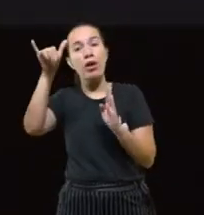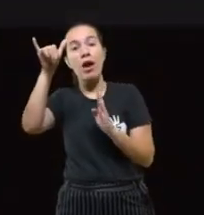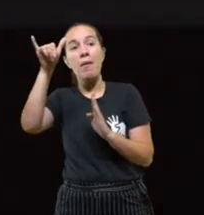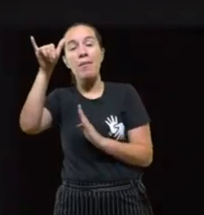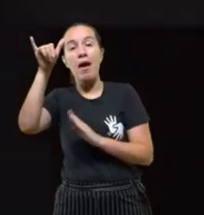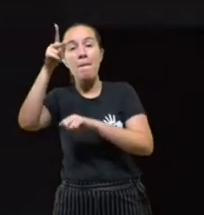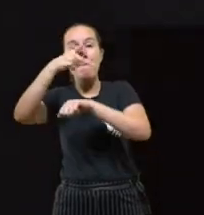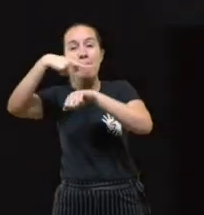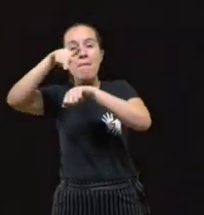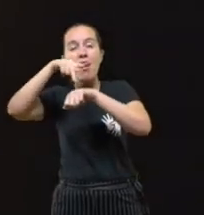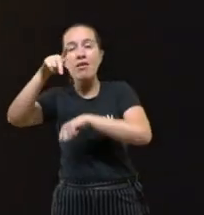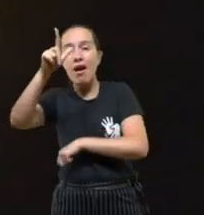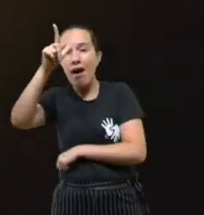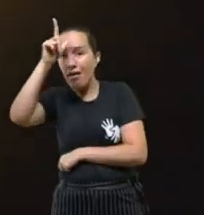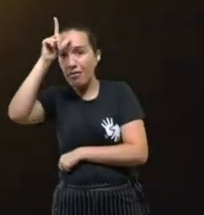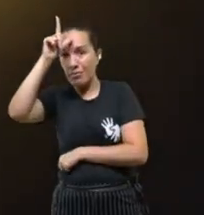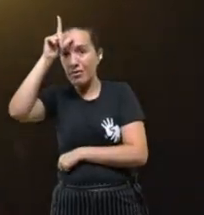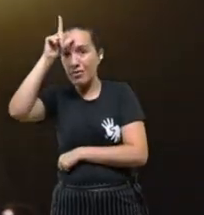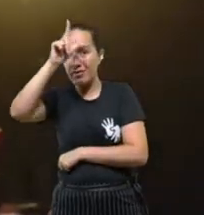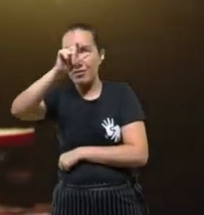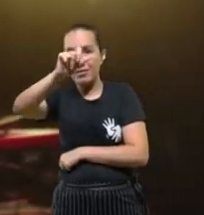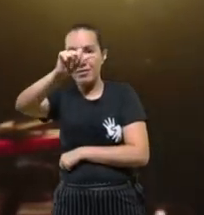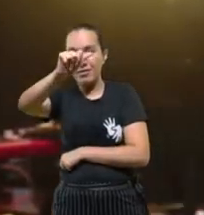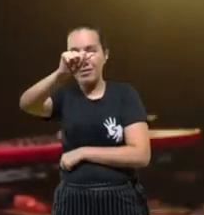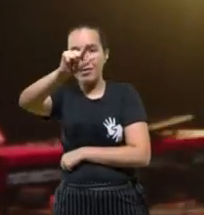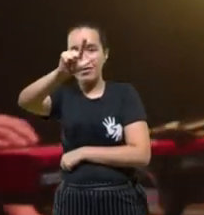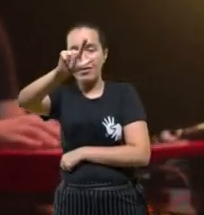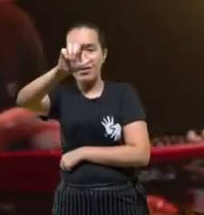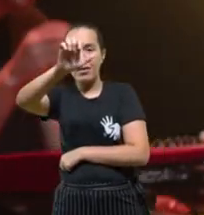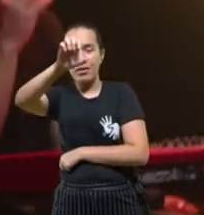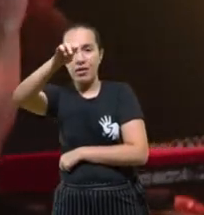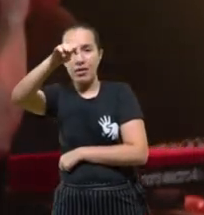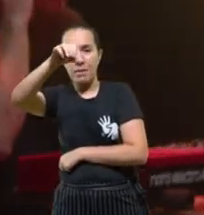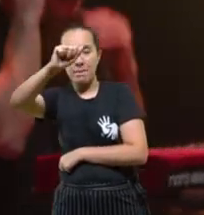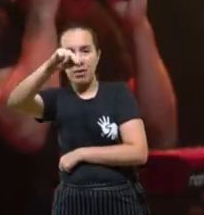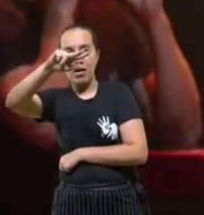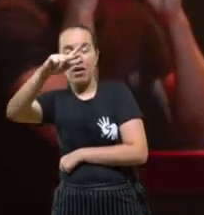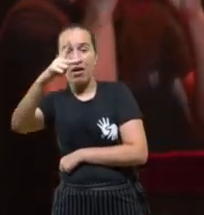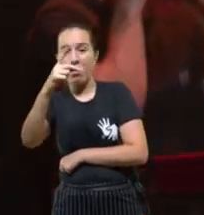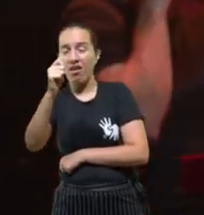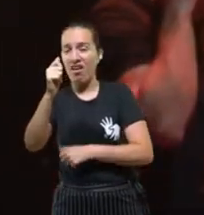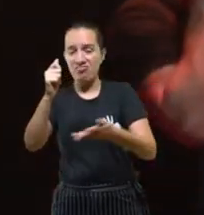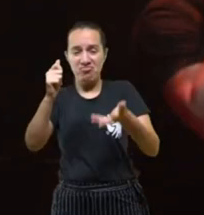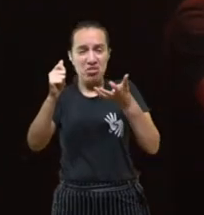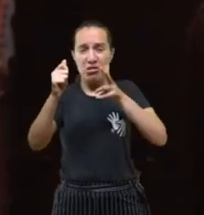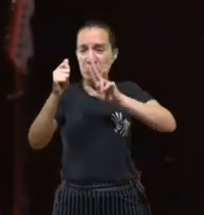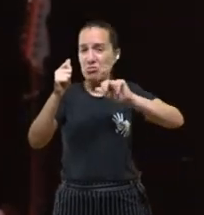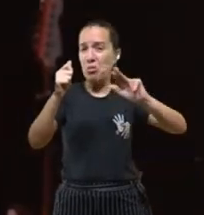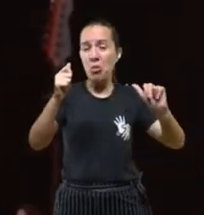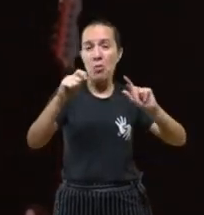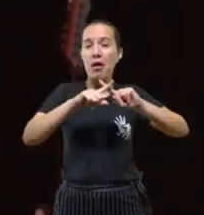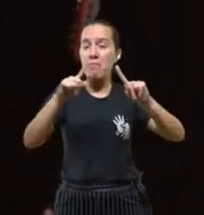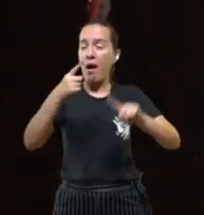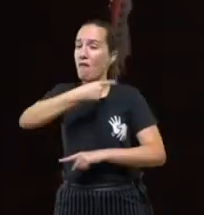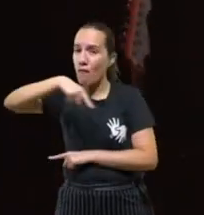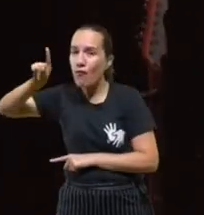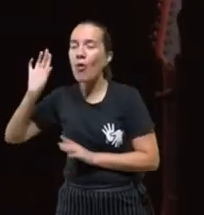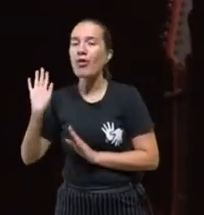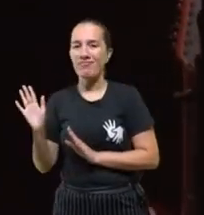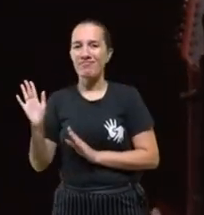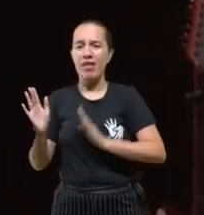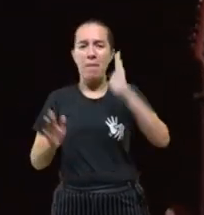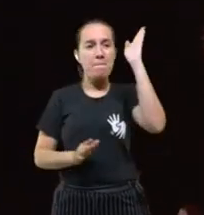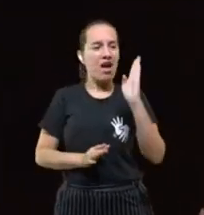Alemanha. Eu nunca quis ir para a Alemanha. Vamos lá, alguém? Eu nunca quis sair do